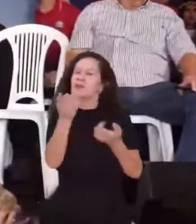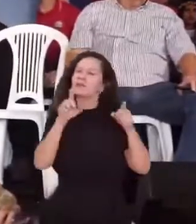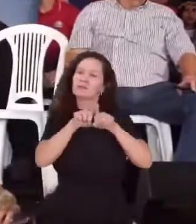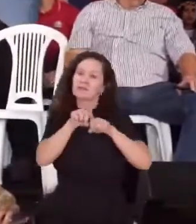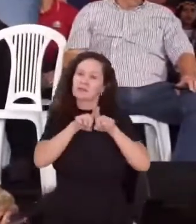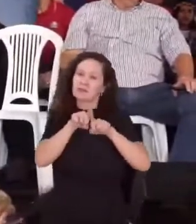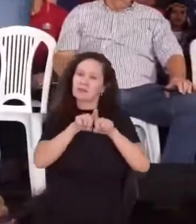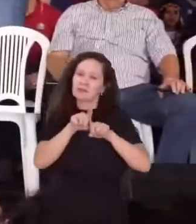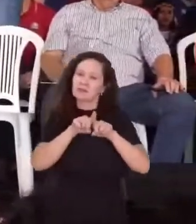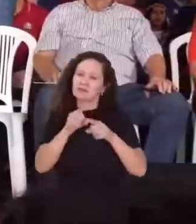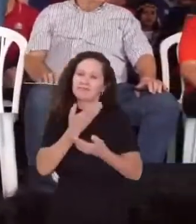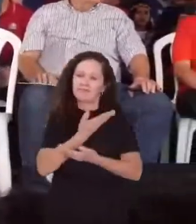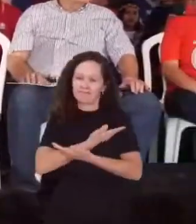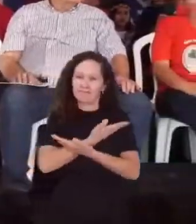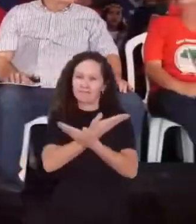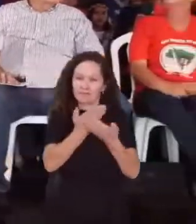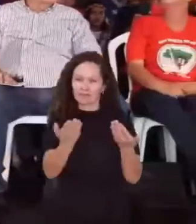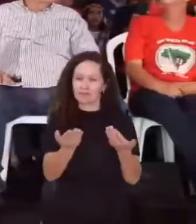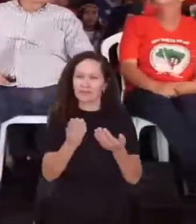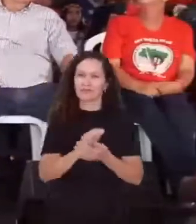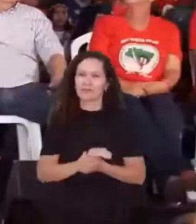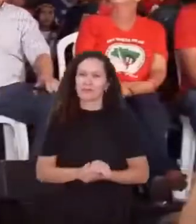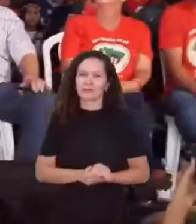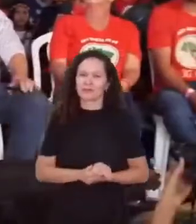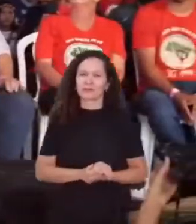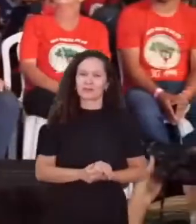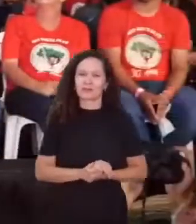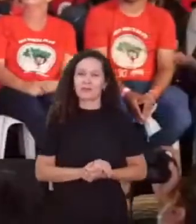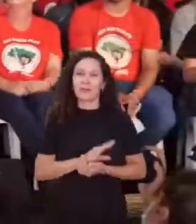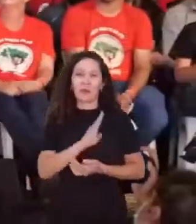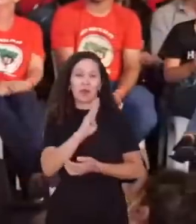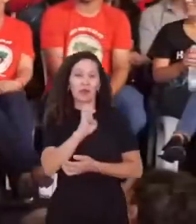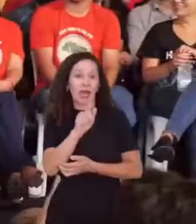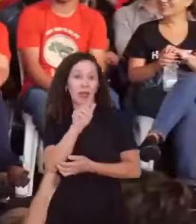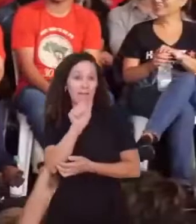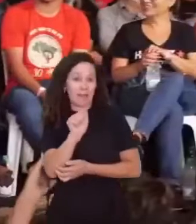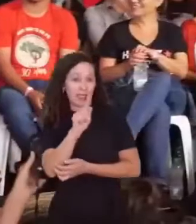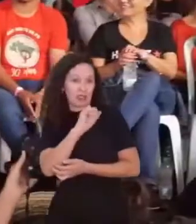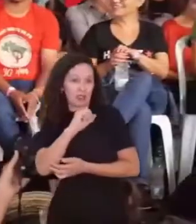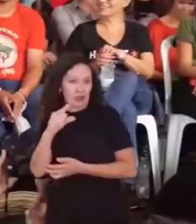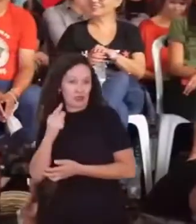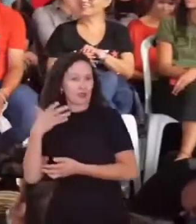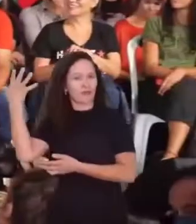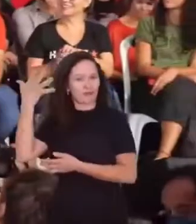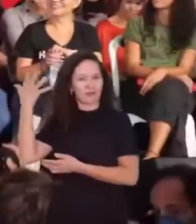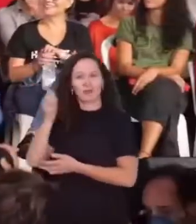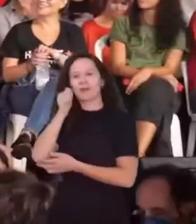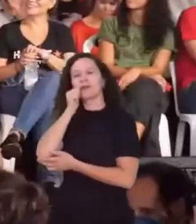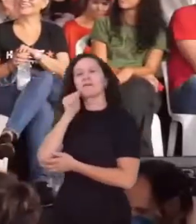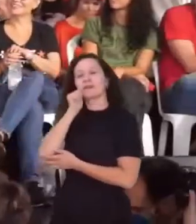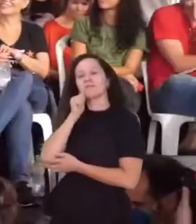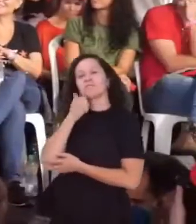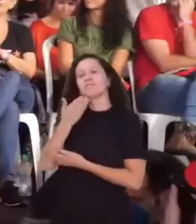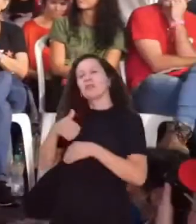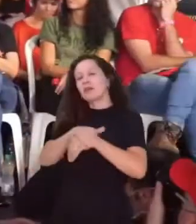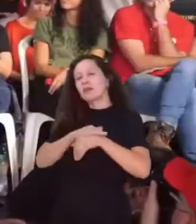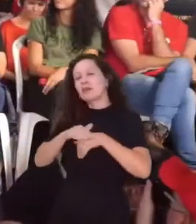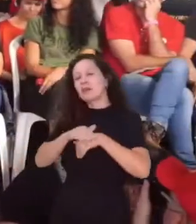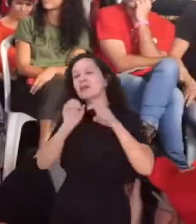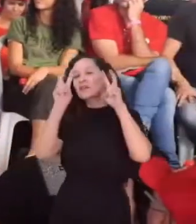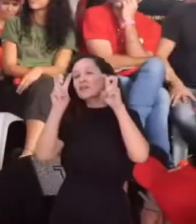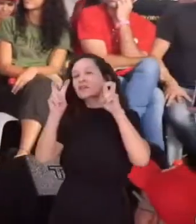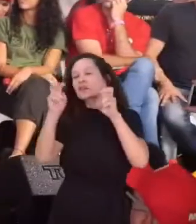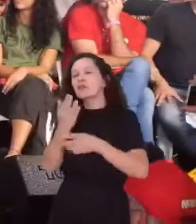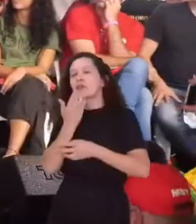Quando a Bela Gil estava falando, e ela estava falando da alimentação saudável,